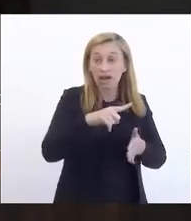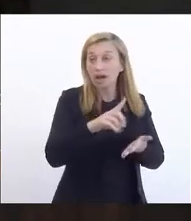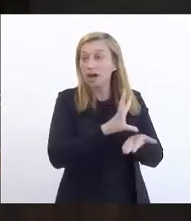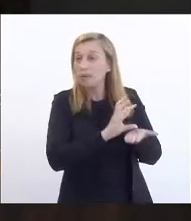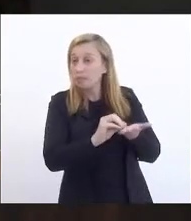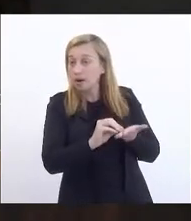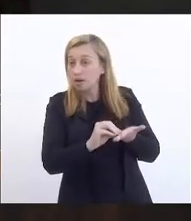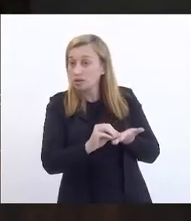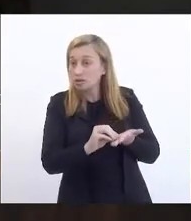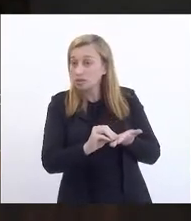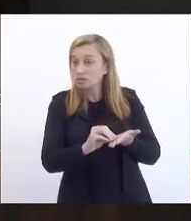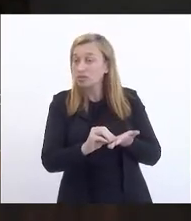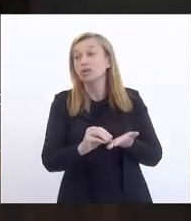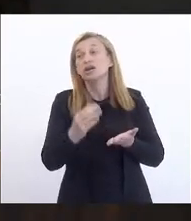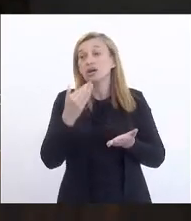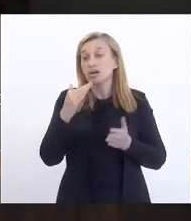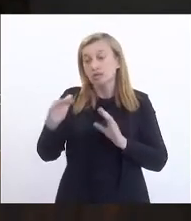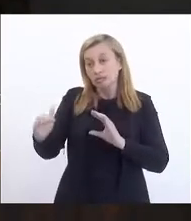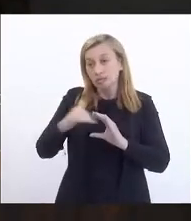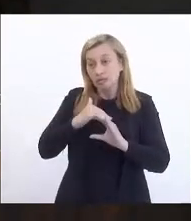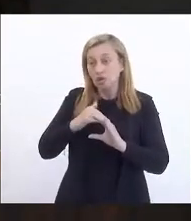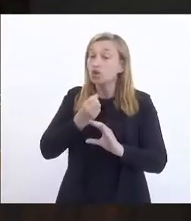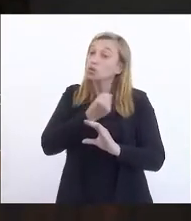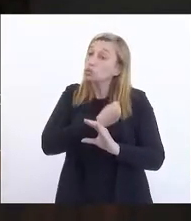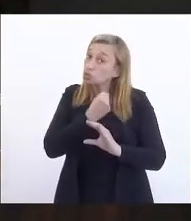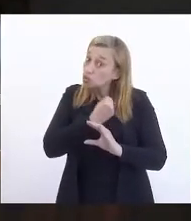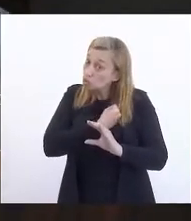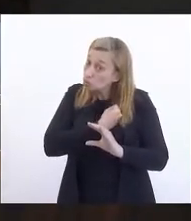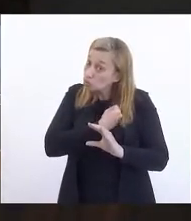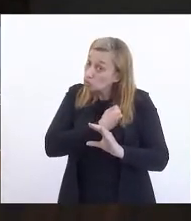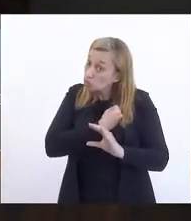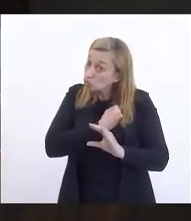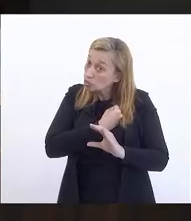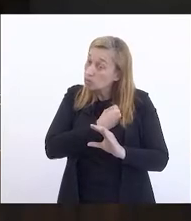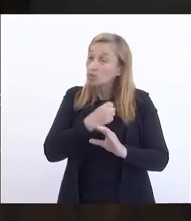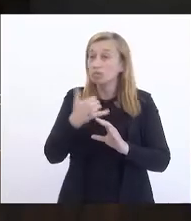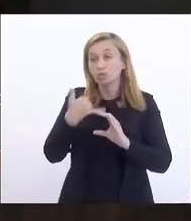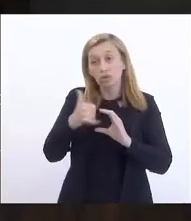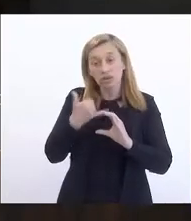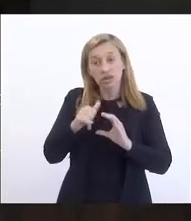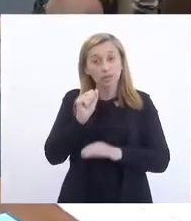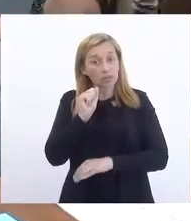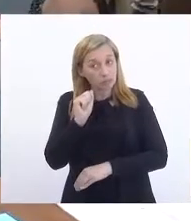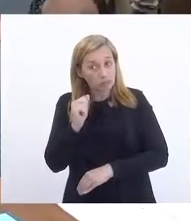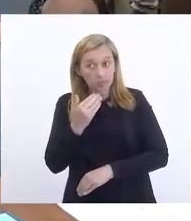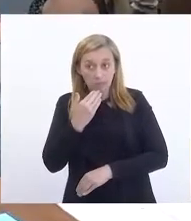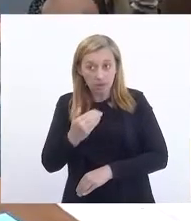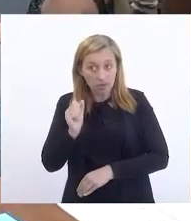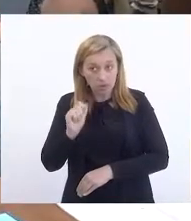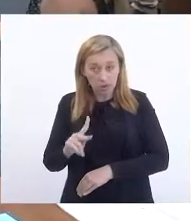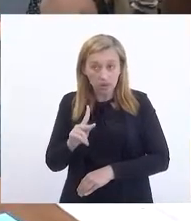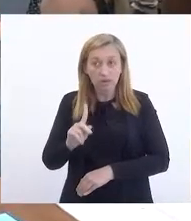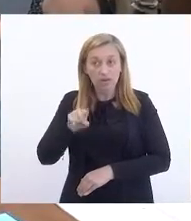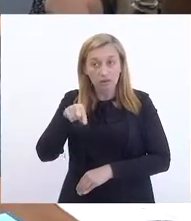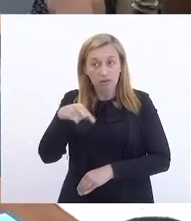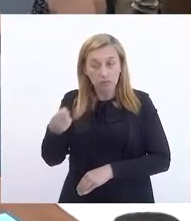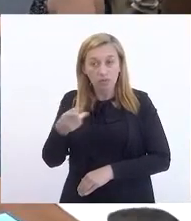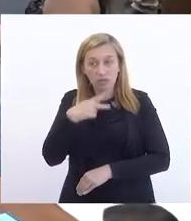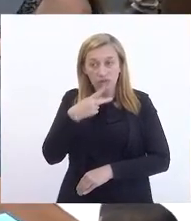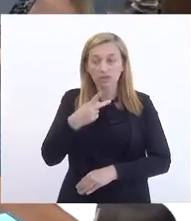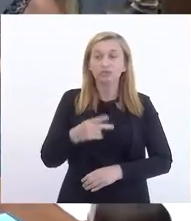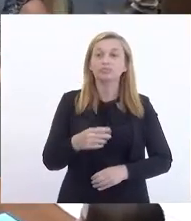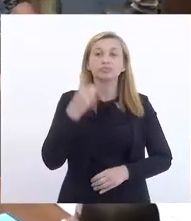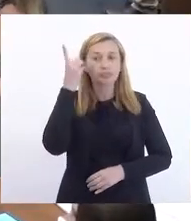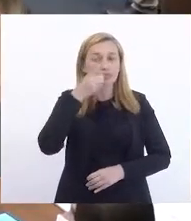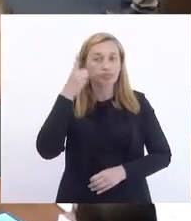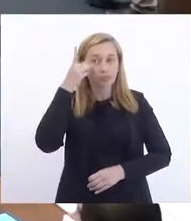Excelência, remete para mim, por favor, os números para o meu WhatsApp. Tá? Falamos já. Deputado, com a palavra,